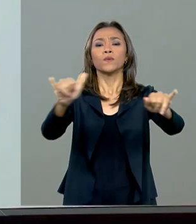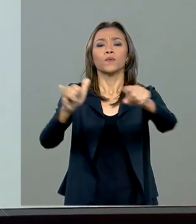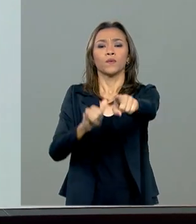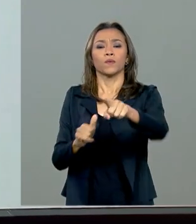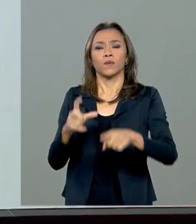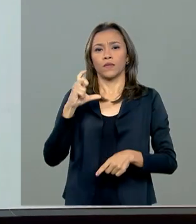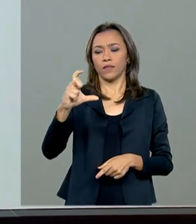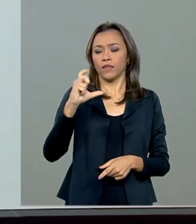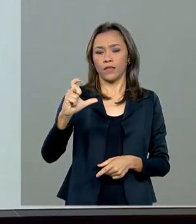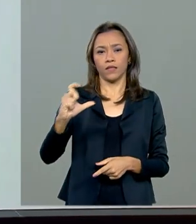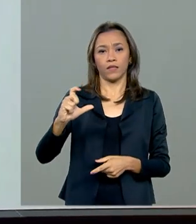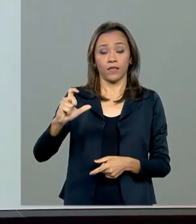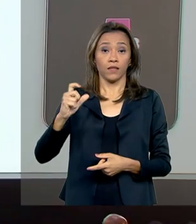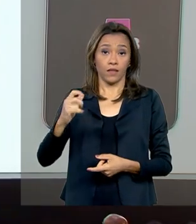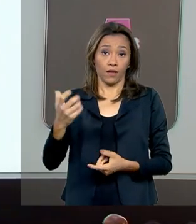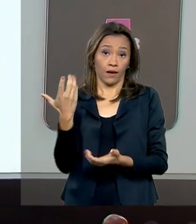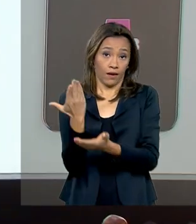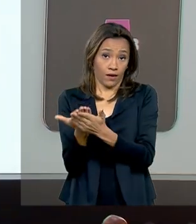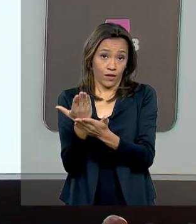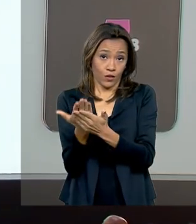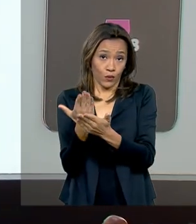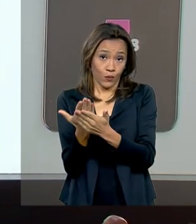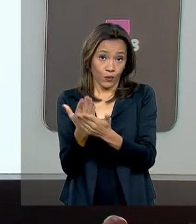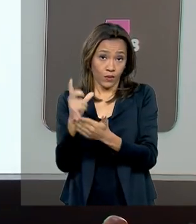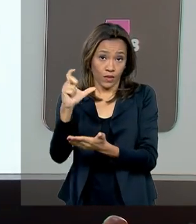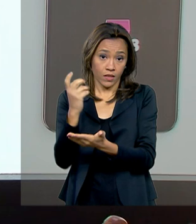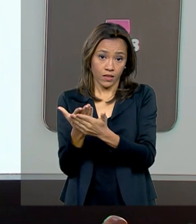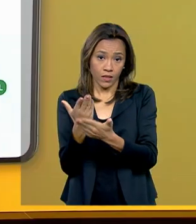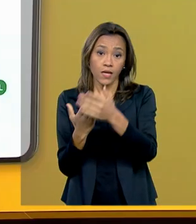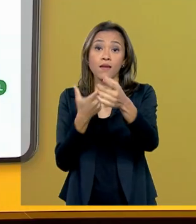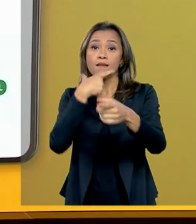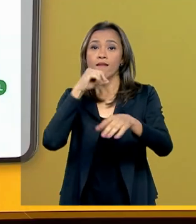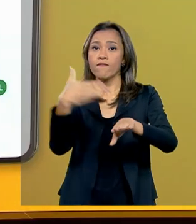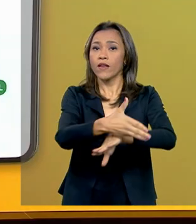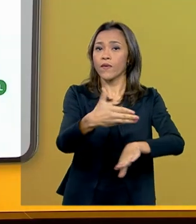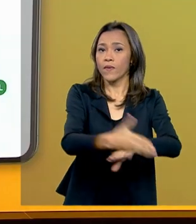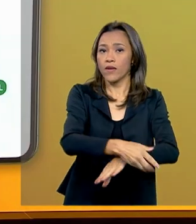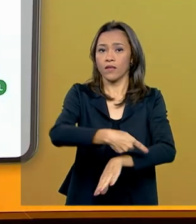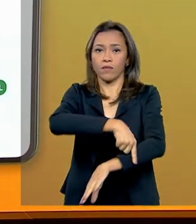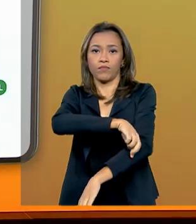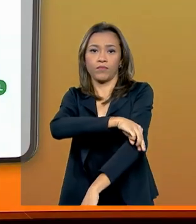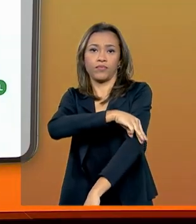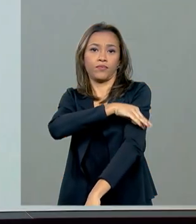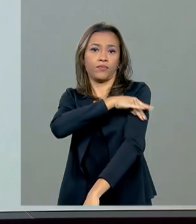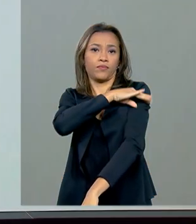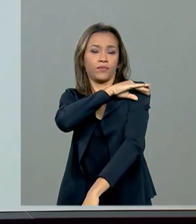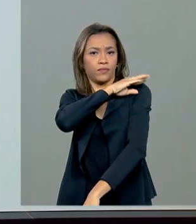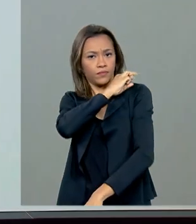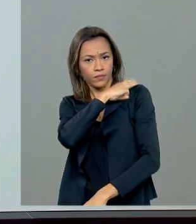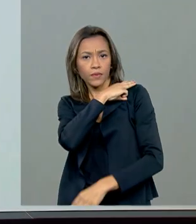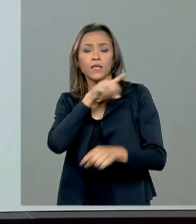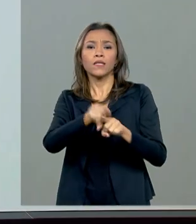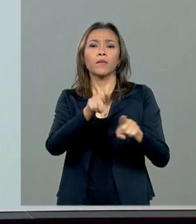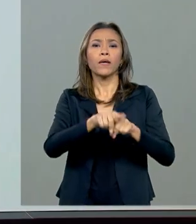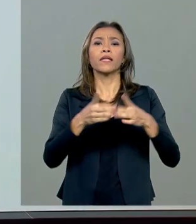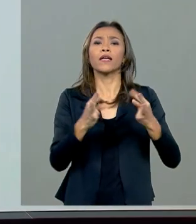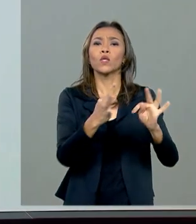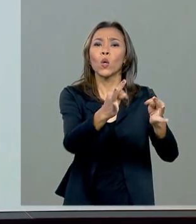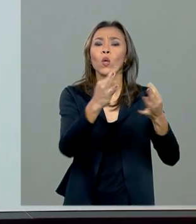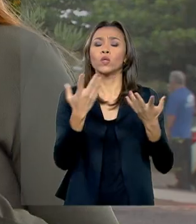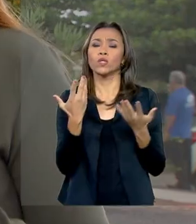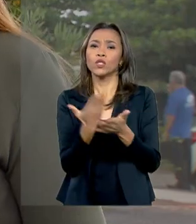O documento pode ser utilizado por quem frequenta a educação básica, o ensino profissional e tecnológico e